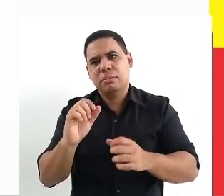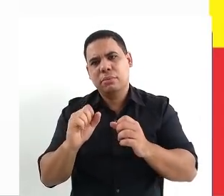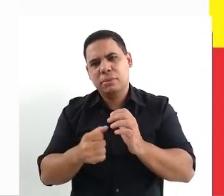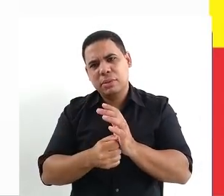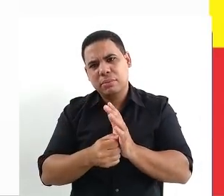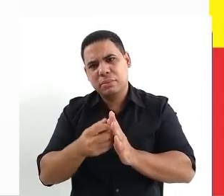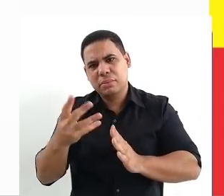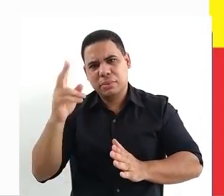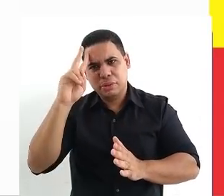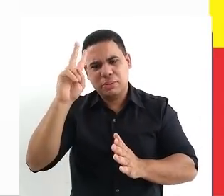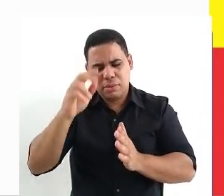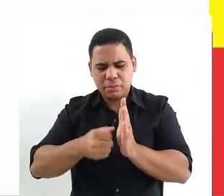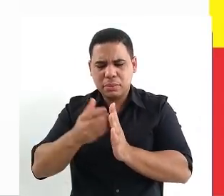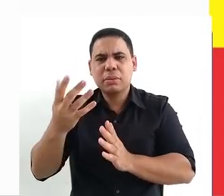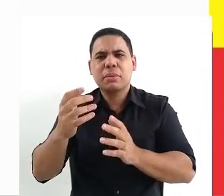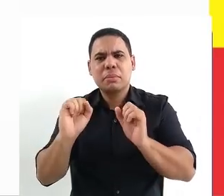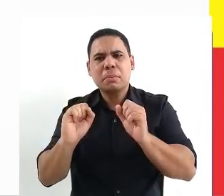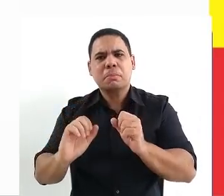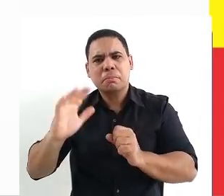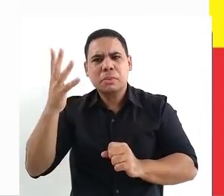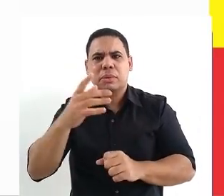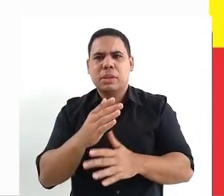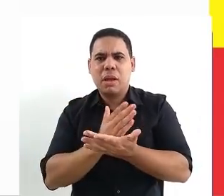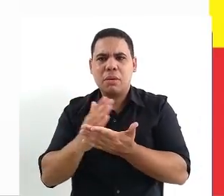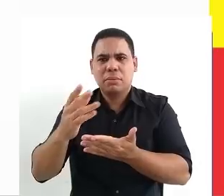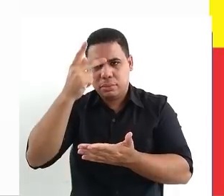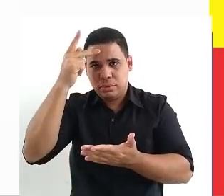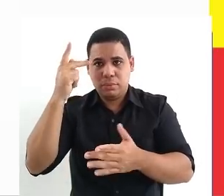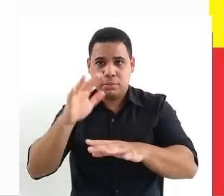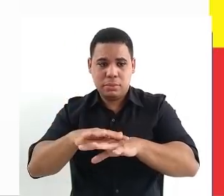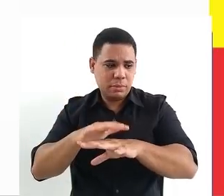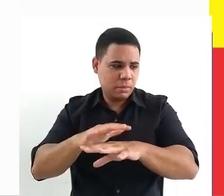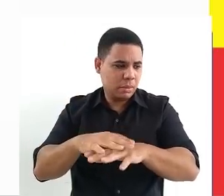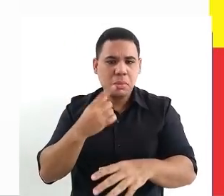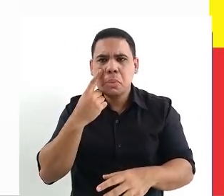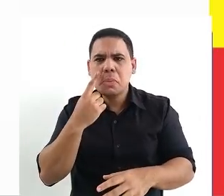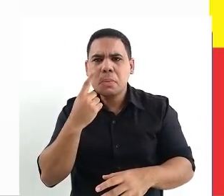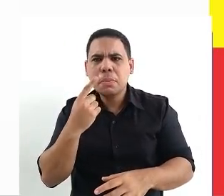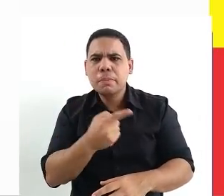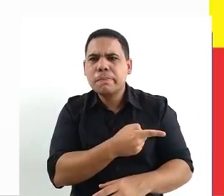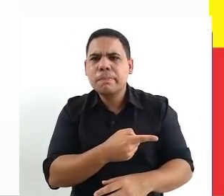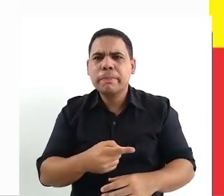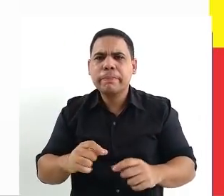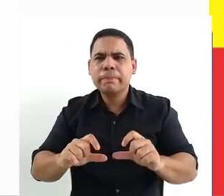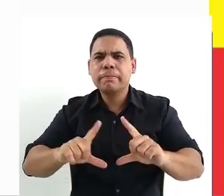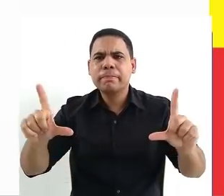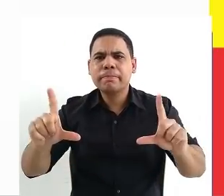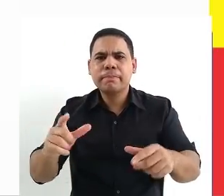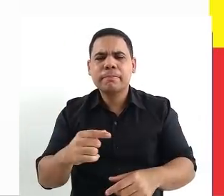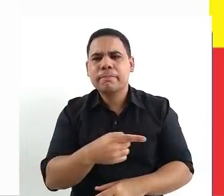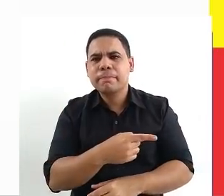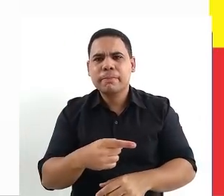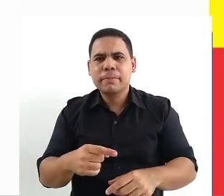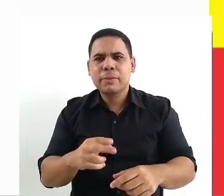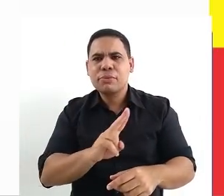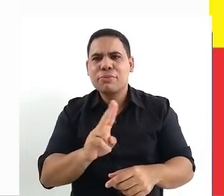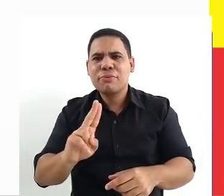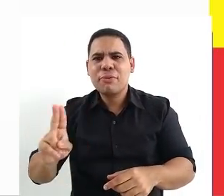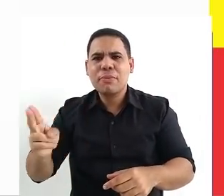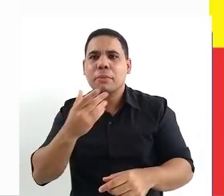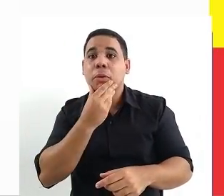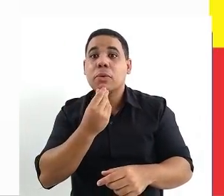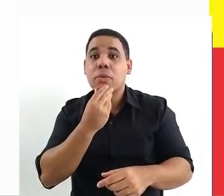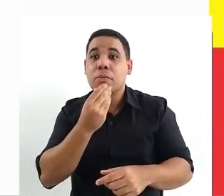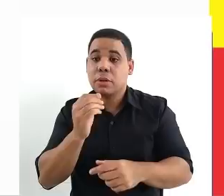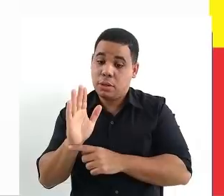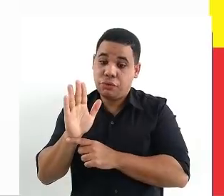telinha uns carinhas que ajudaram muito. Laplace, Gauss, Cardano, Pascal. Olha, esses